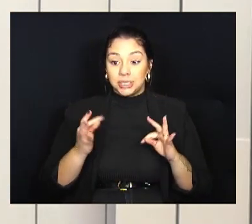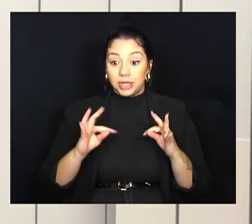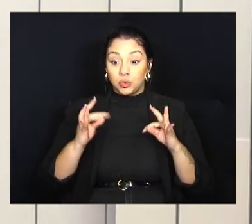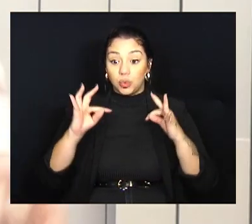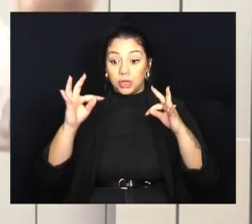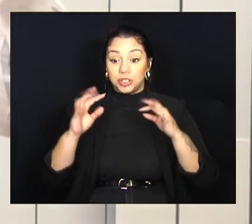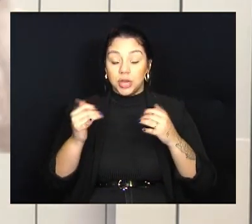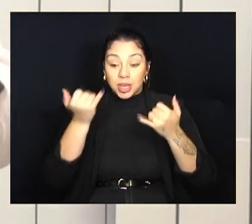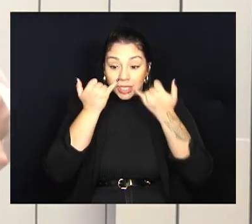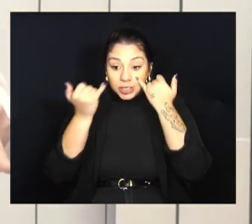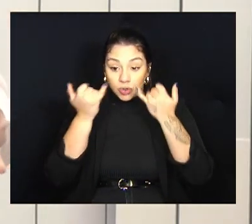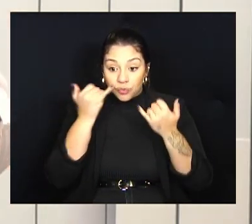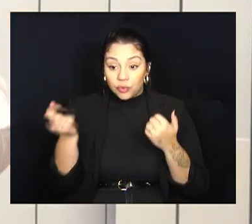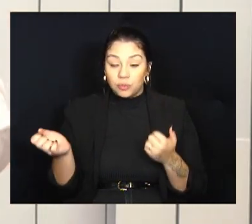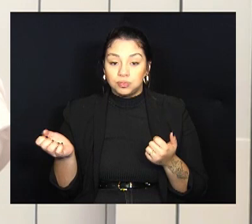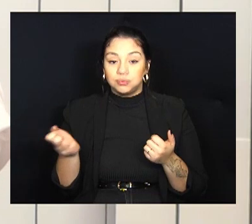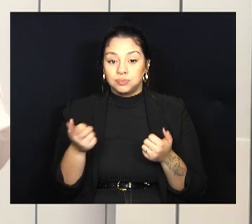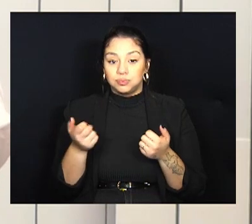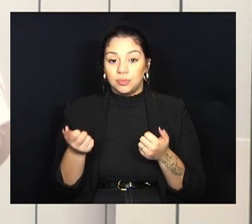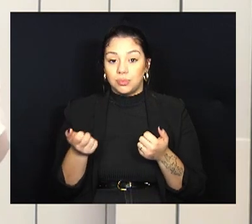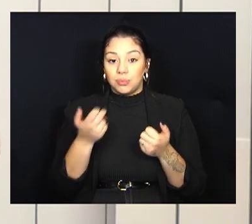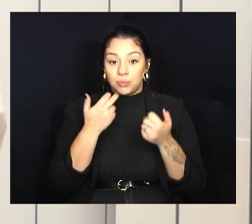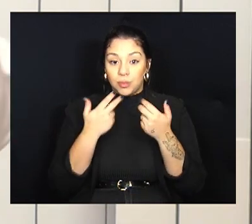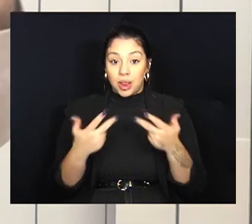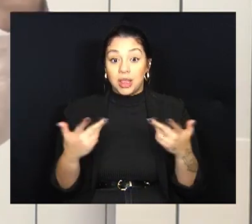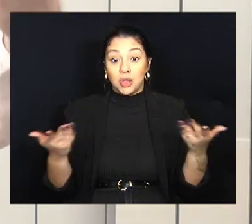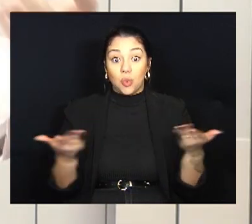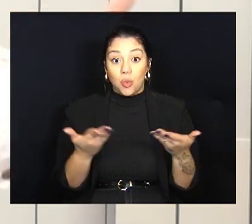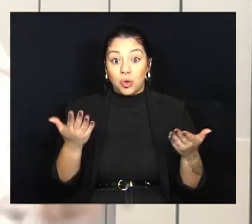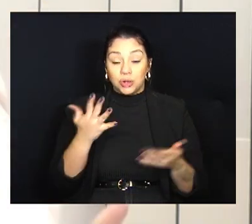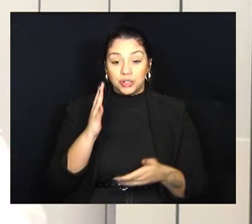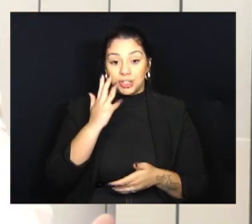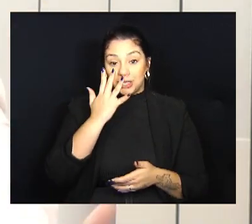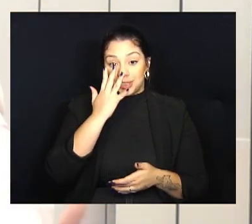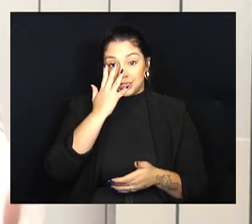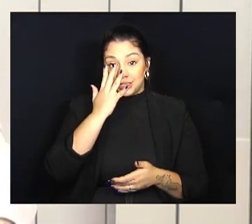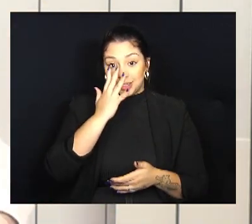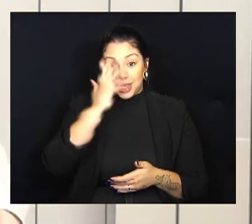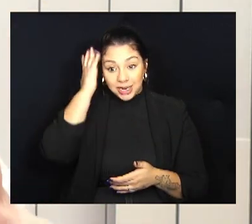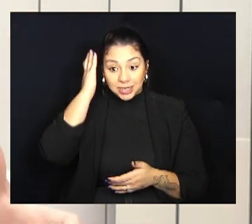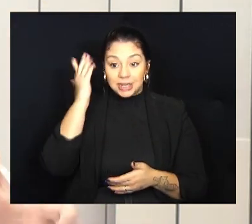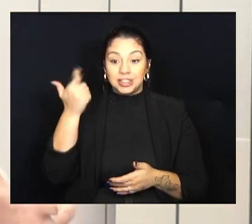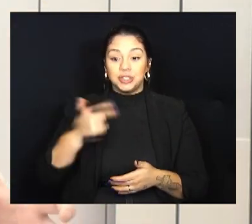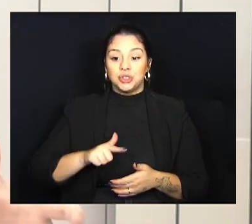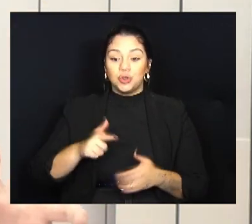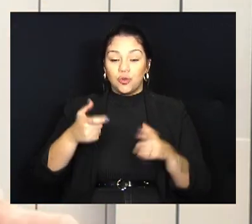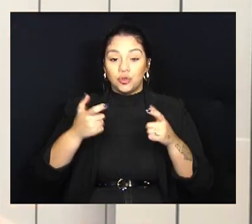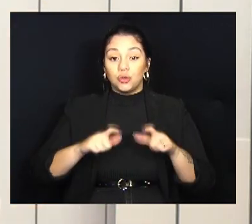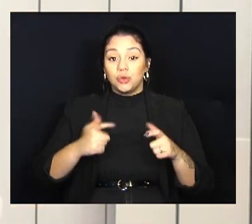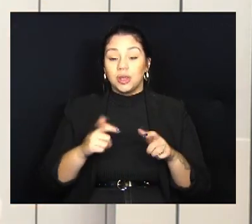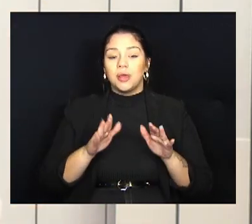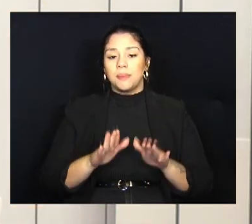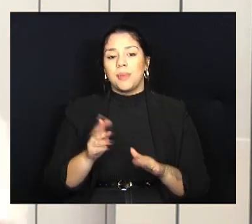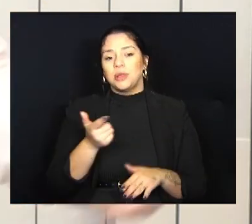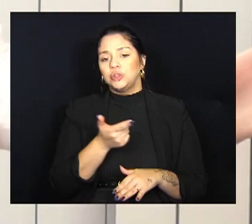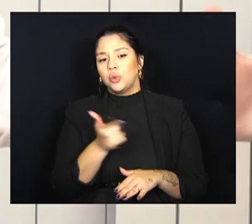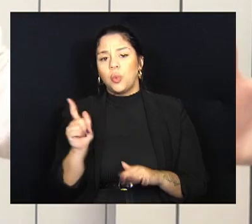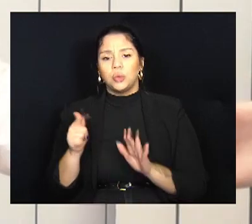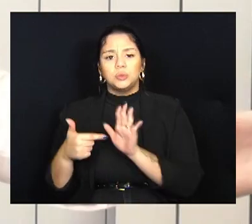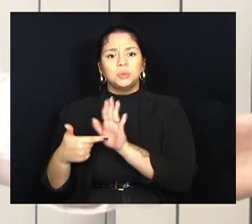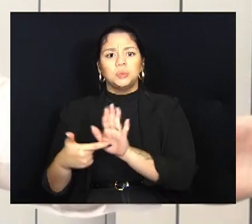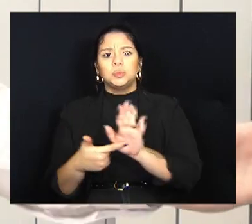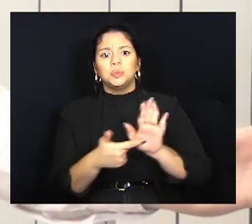e Inovação. Hoje a repórter Dalila Pereira está novamente no local, mas com outra exposição. O